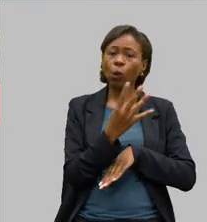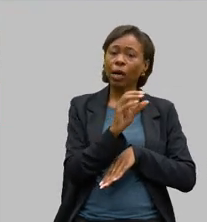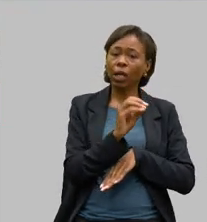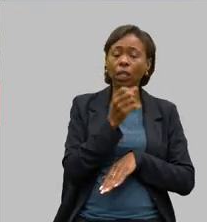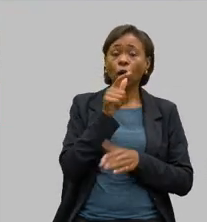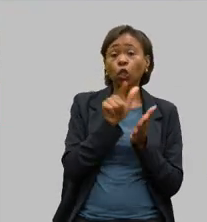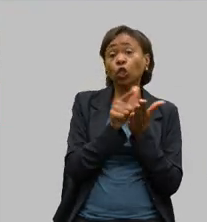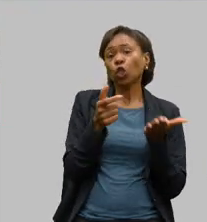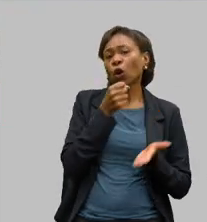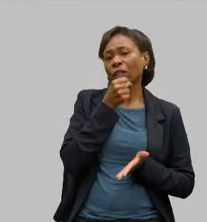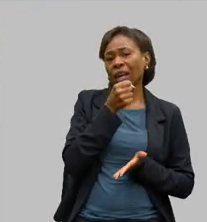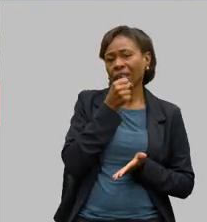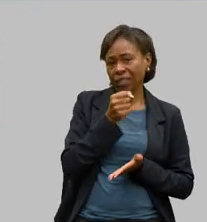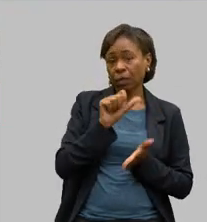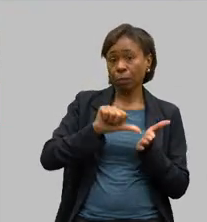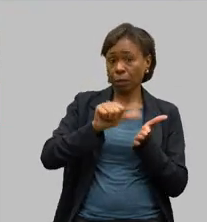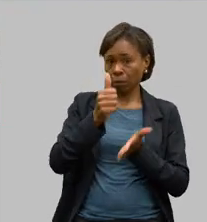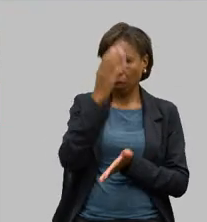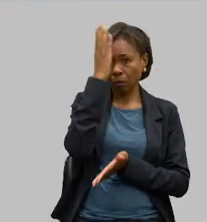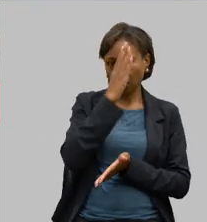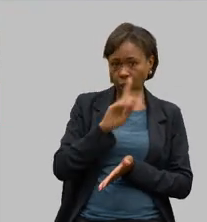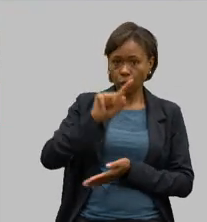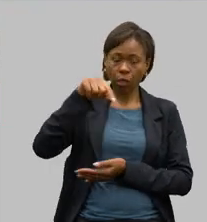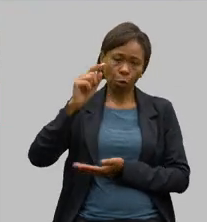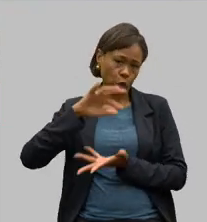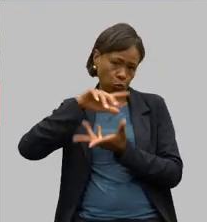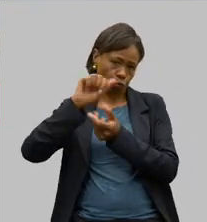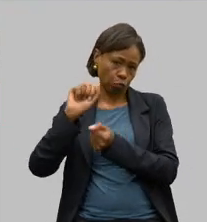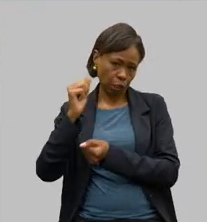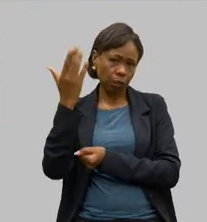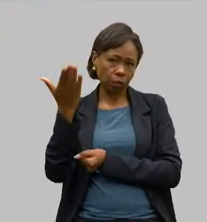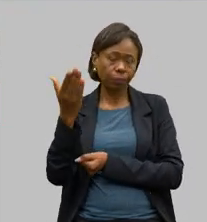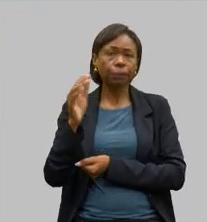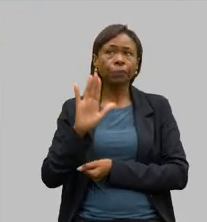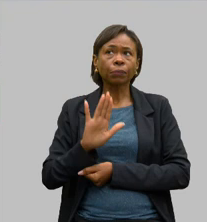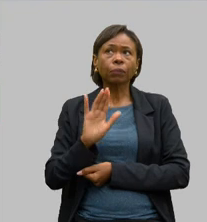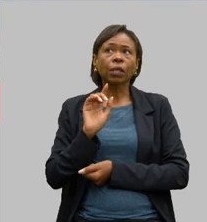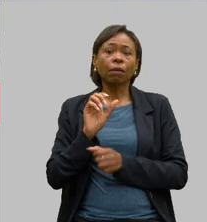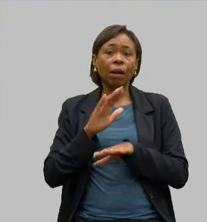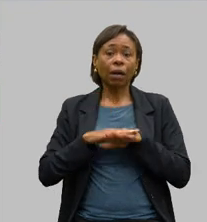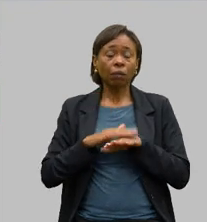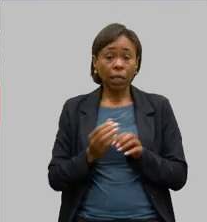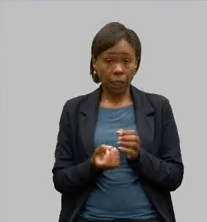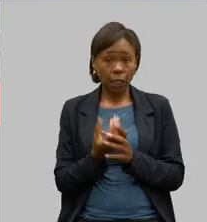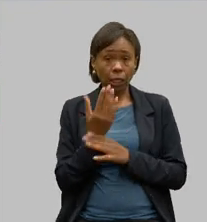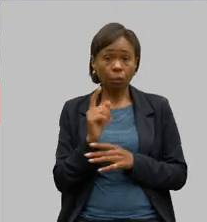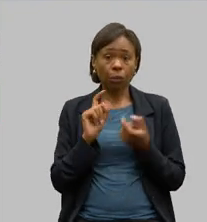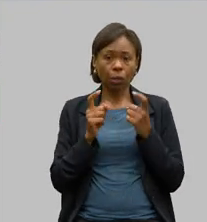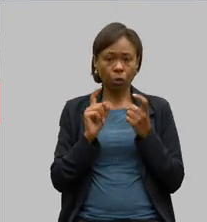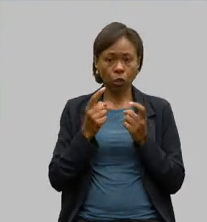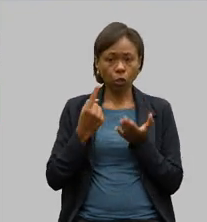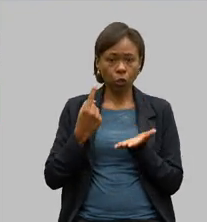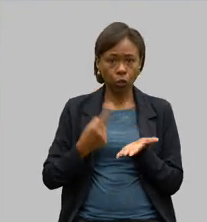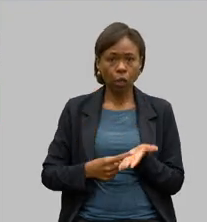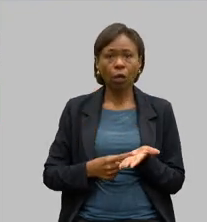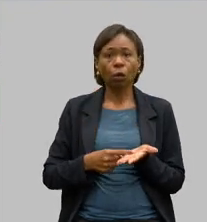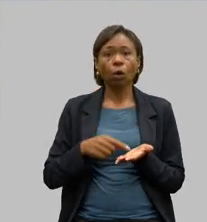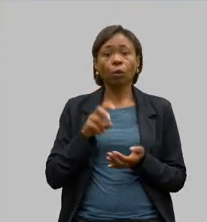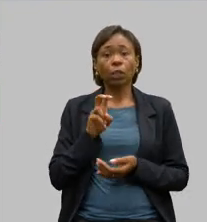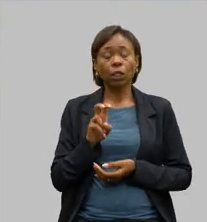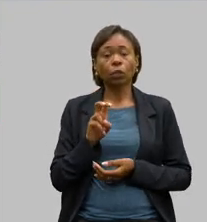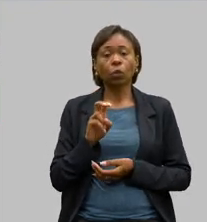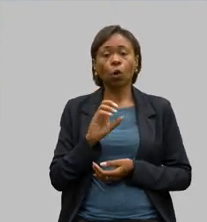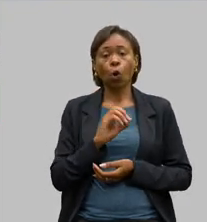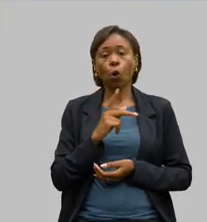começar internacionais eh e nós vamos fazer uma reunião para 100 operadores no mês